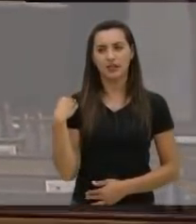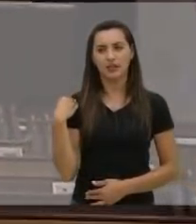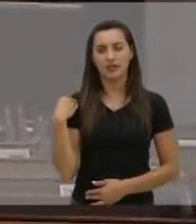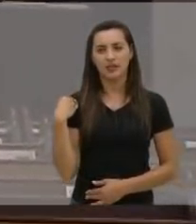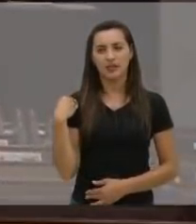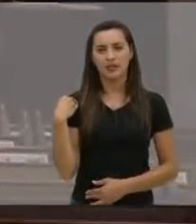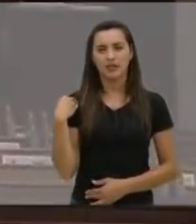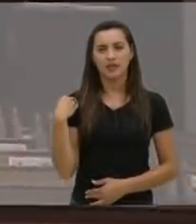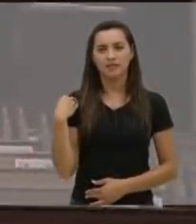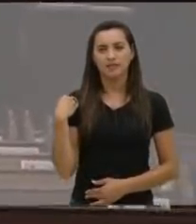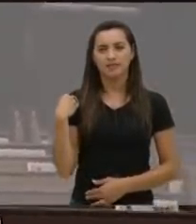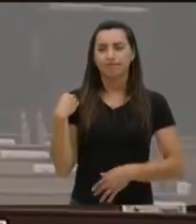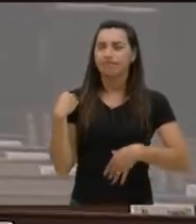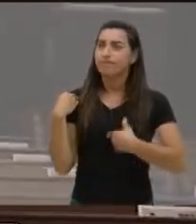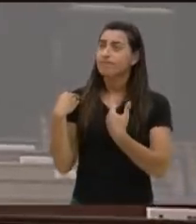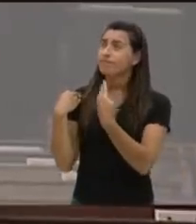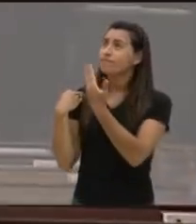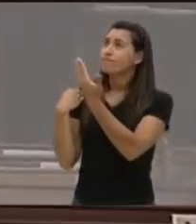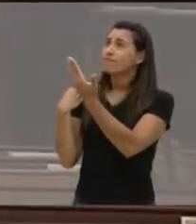nós a Te